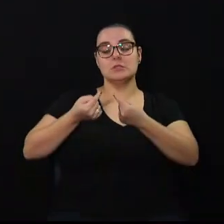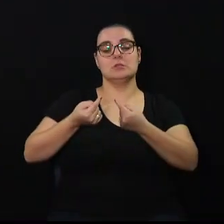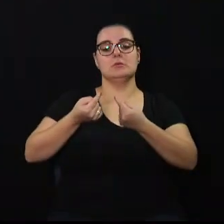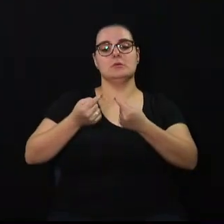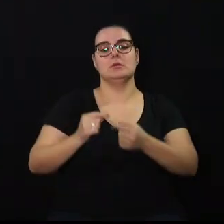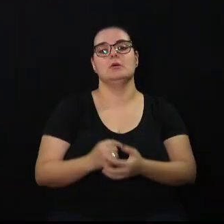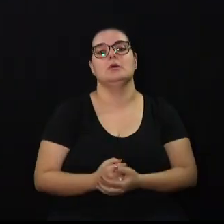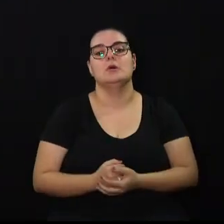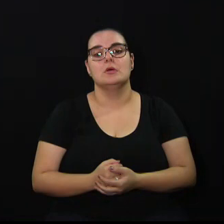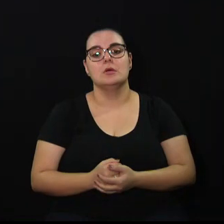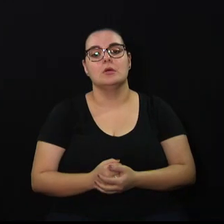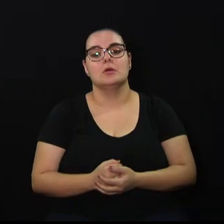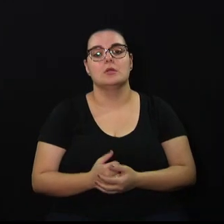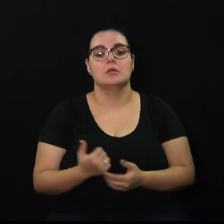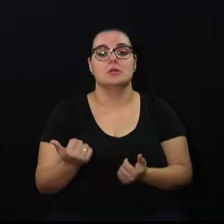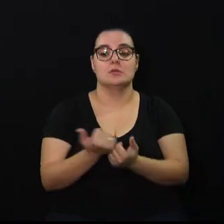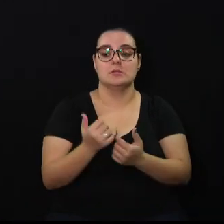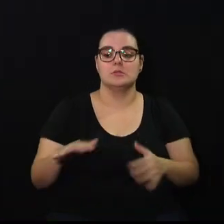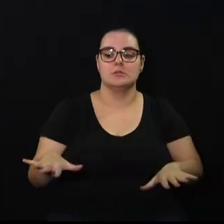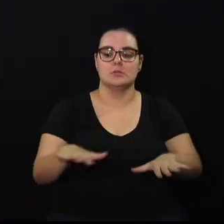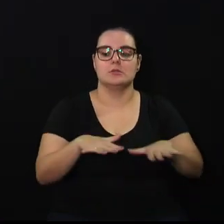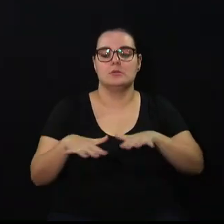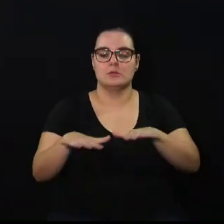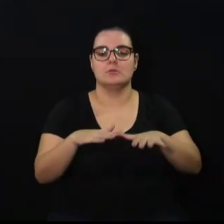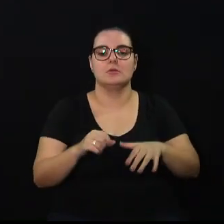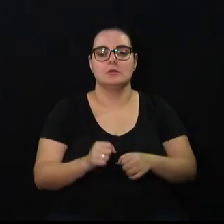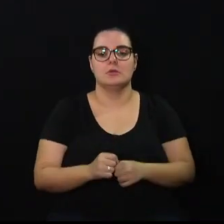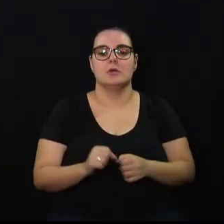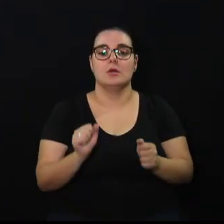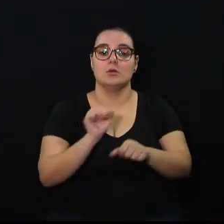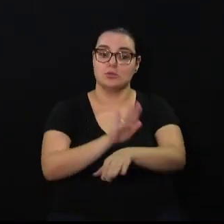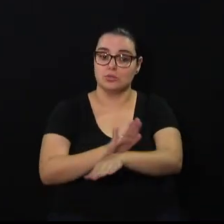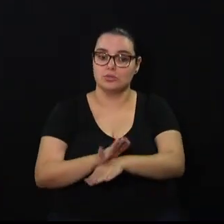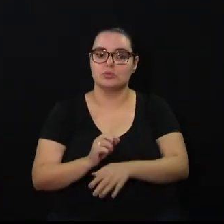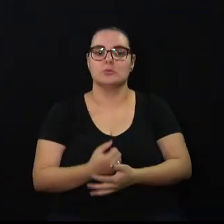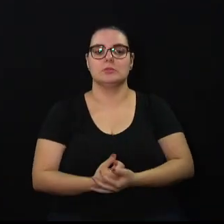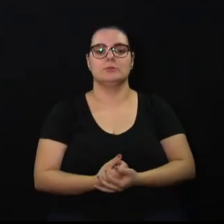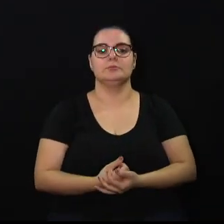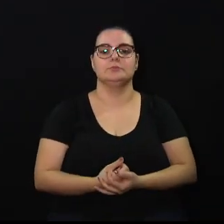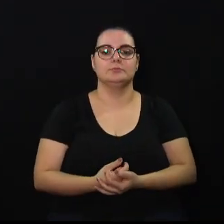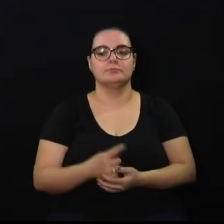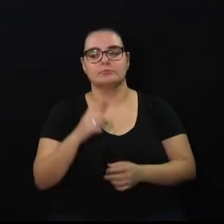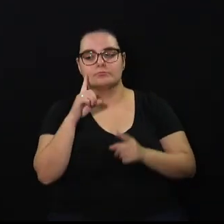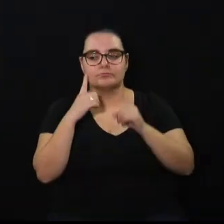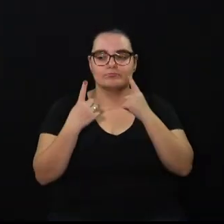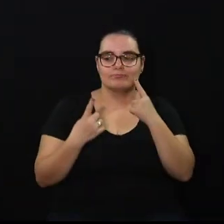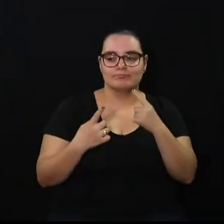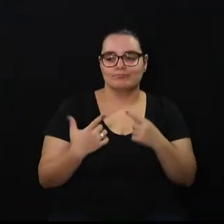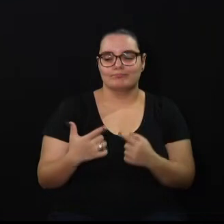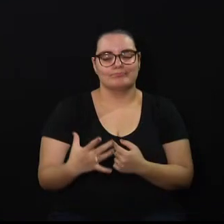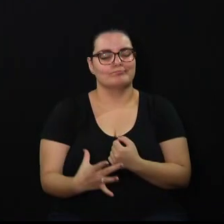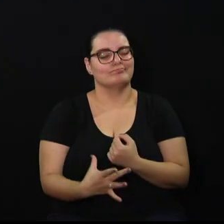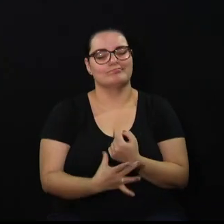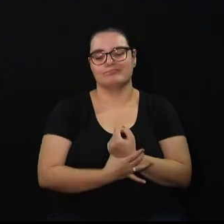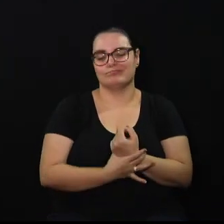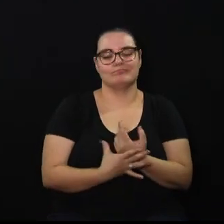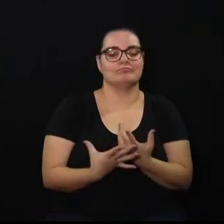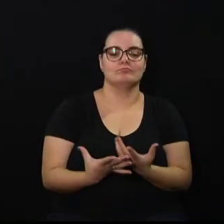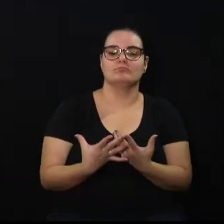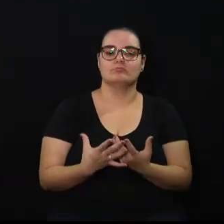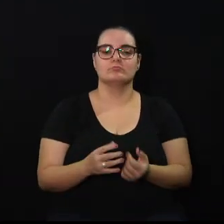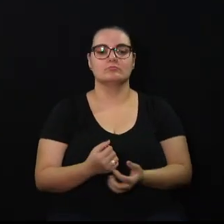elas acompanham muito isso é apesar das dúvidas e insegurança devido à sintomatologia difusa e as